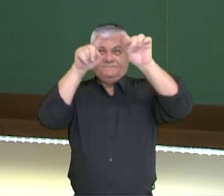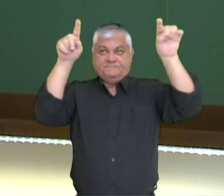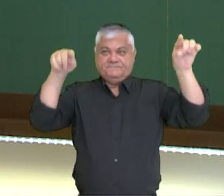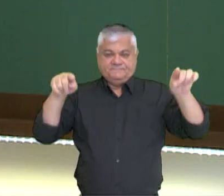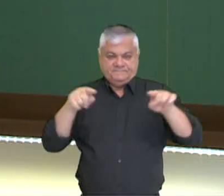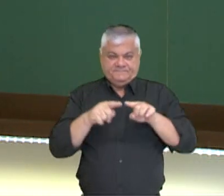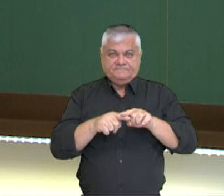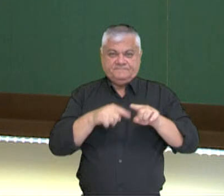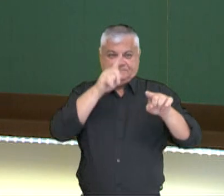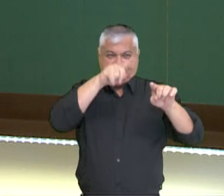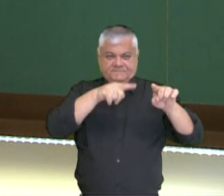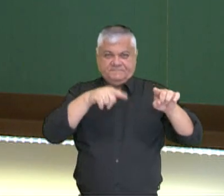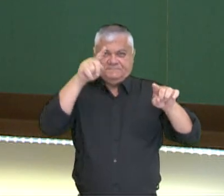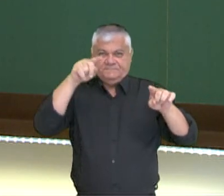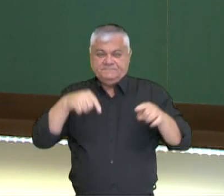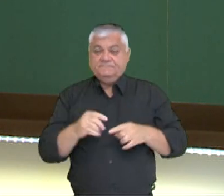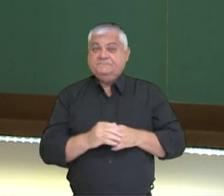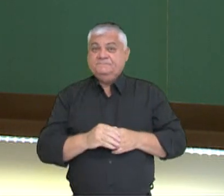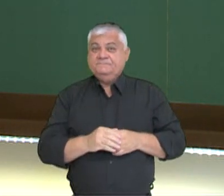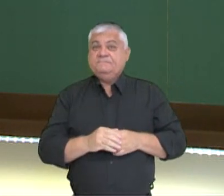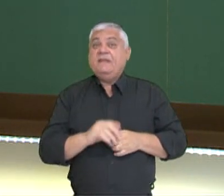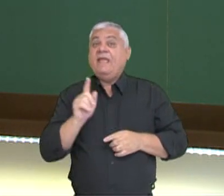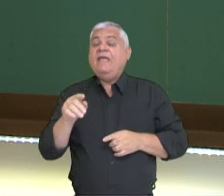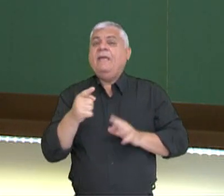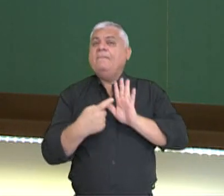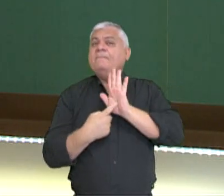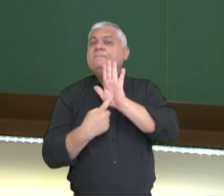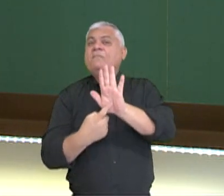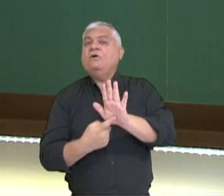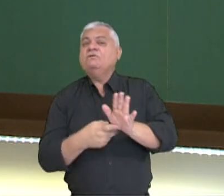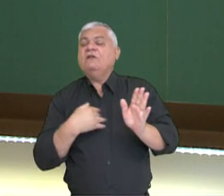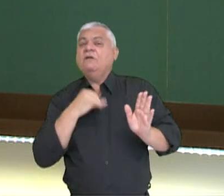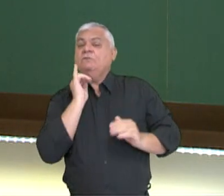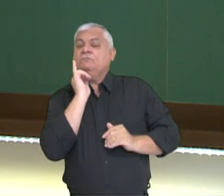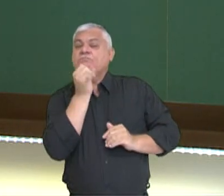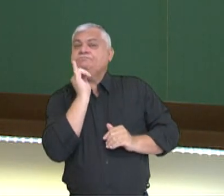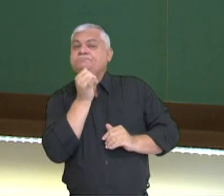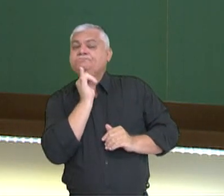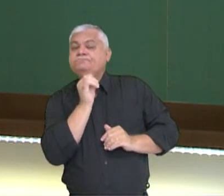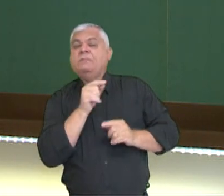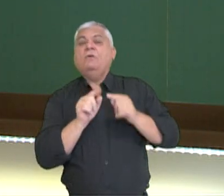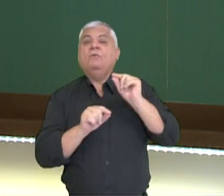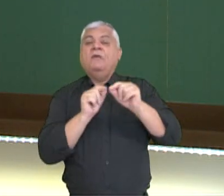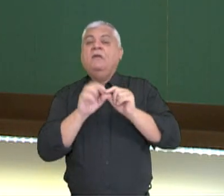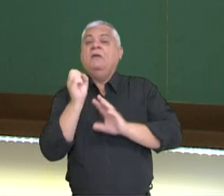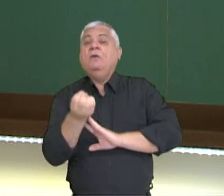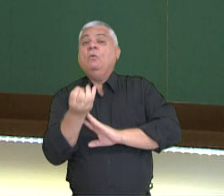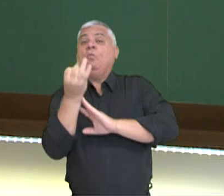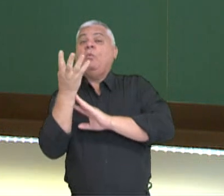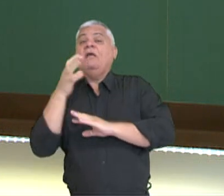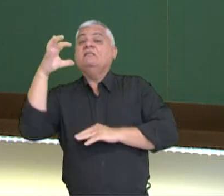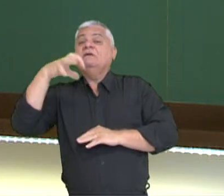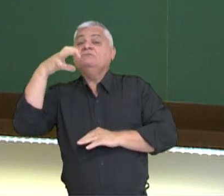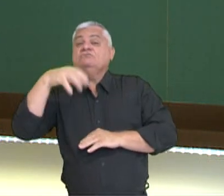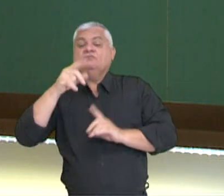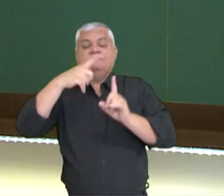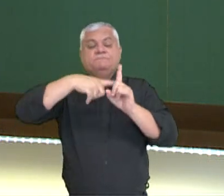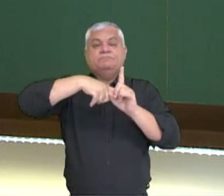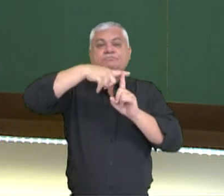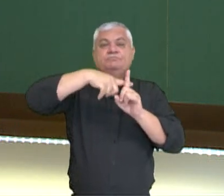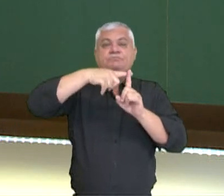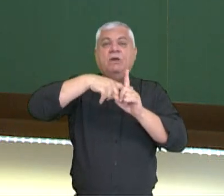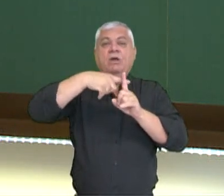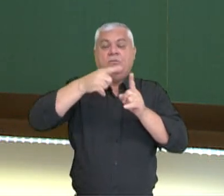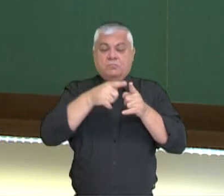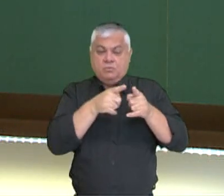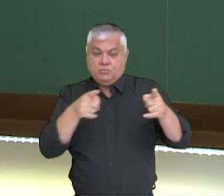climograma, que é aquele gráfico que mostra para nós as informações de quantidade de chuva e temperatura média ao longo de um ano